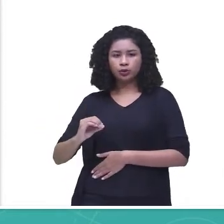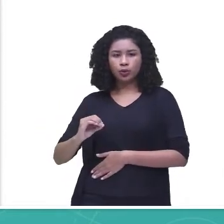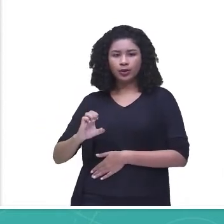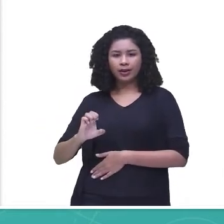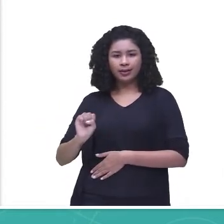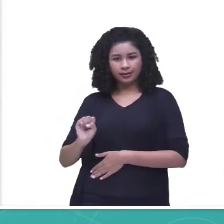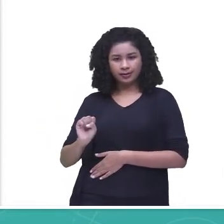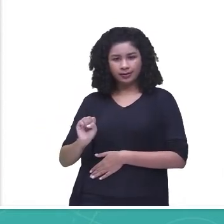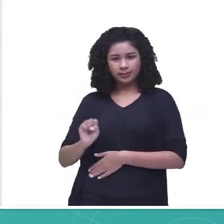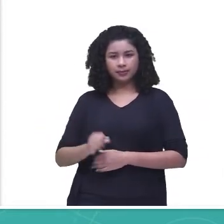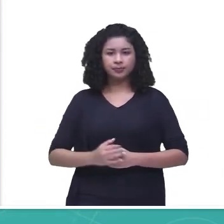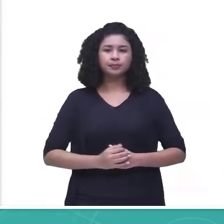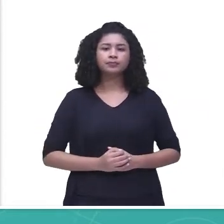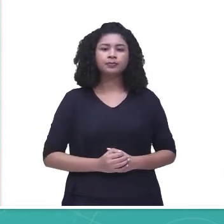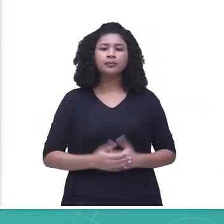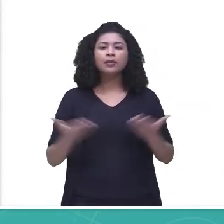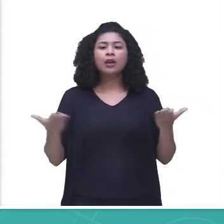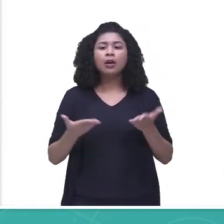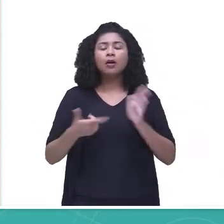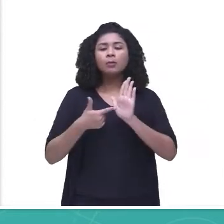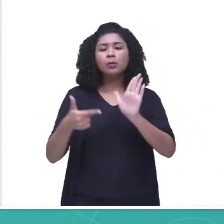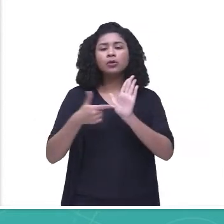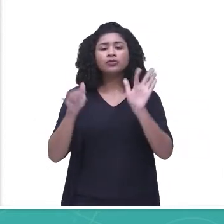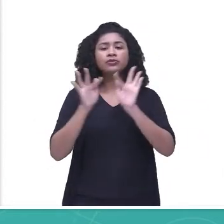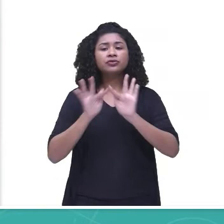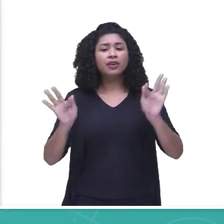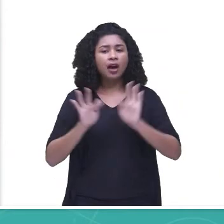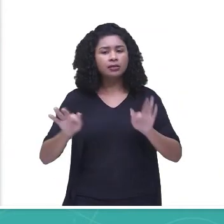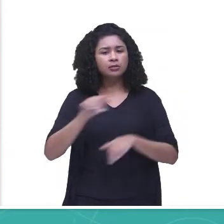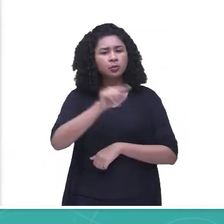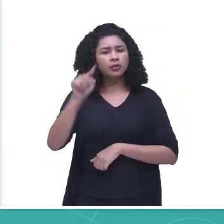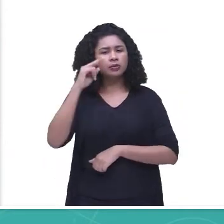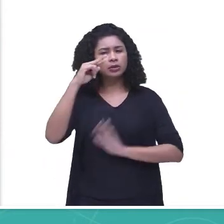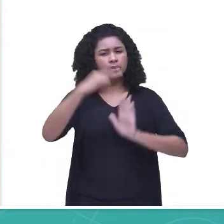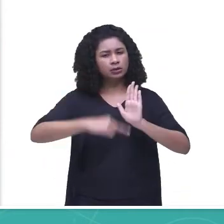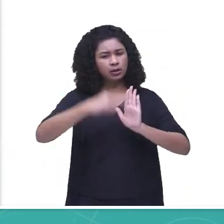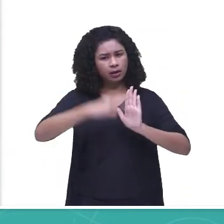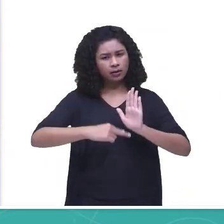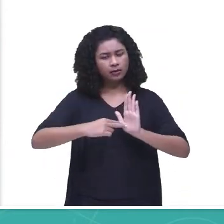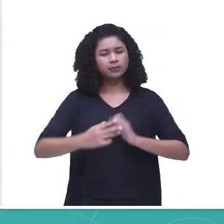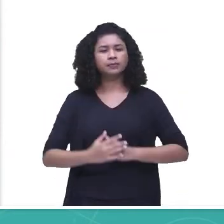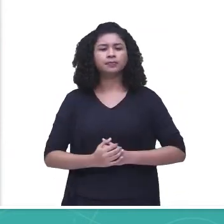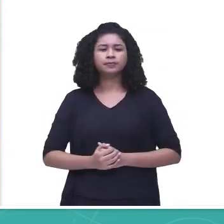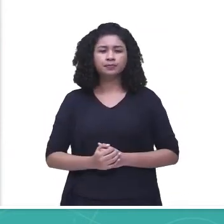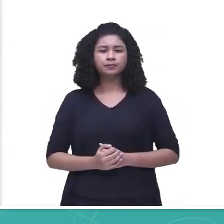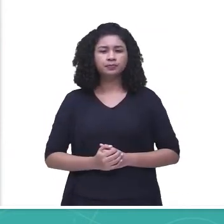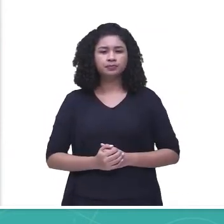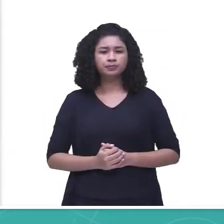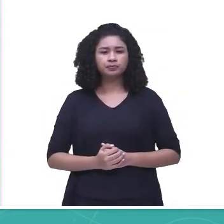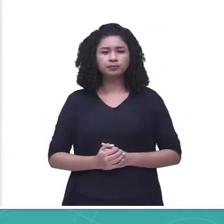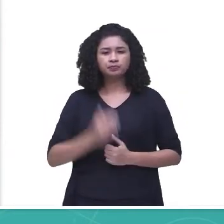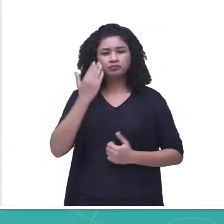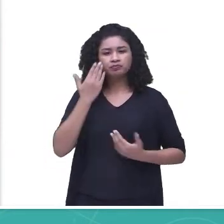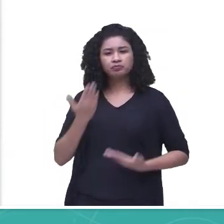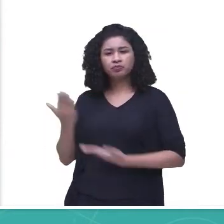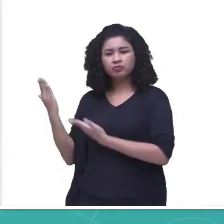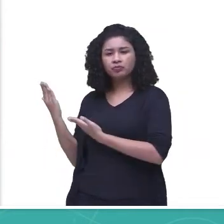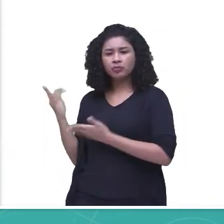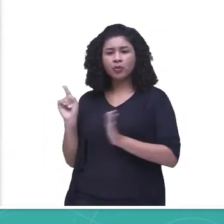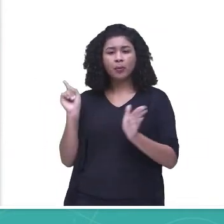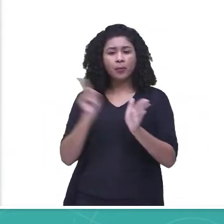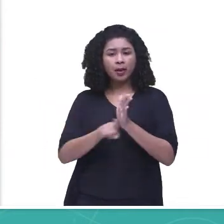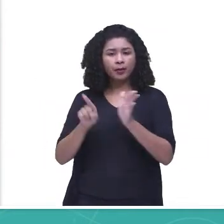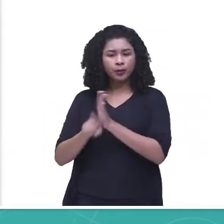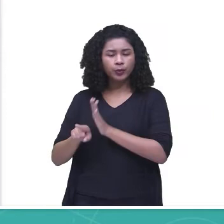Vou mostrar para vocês agora algumas frases aí para vocês acompanharem. Olha só. Essas perguntas, então, gente, eu vou iniciar